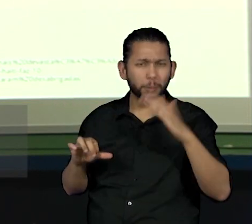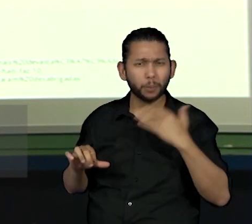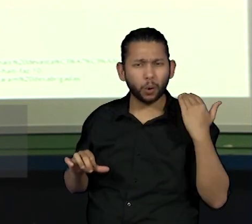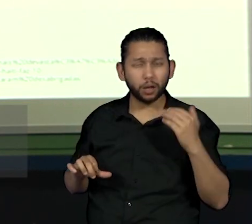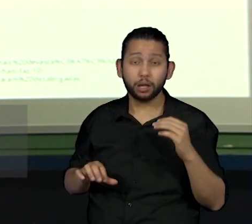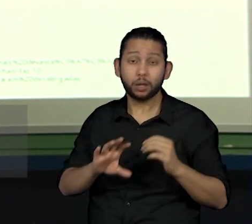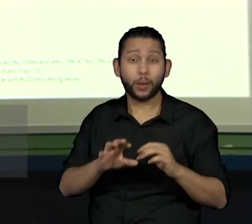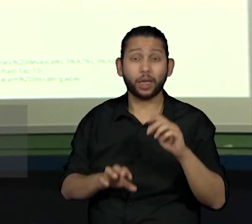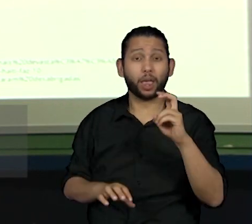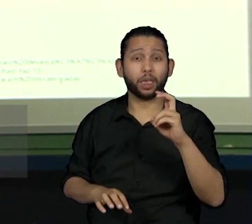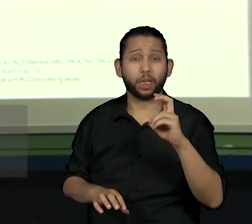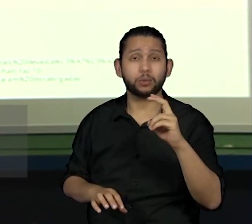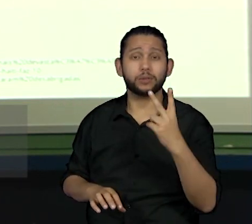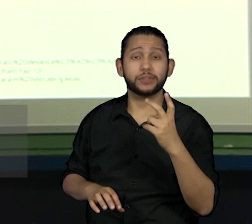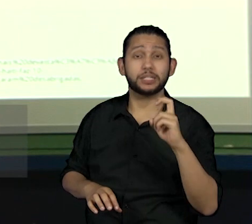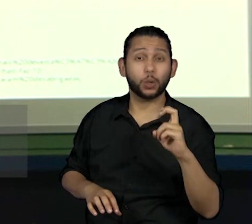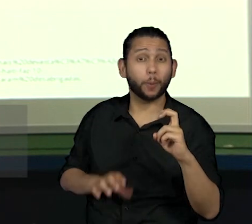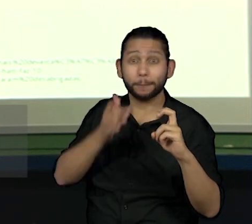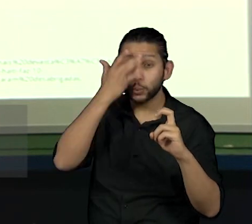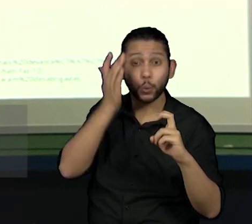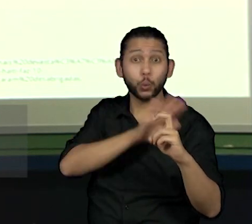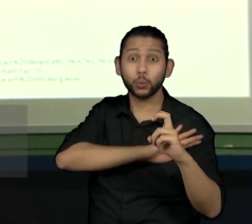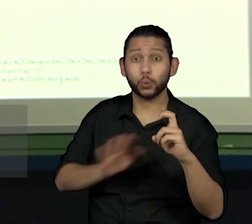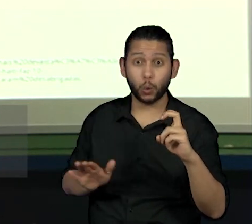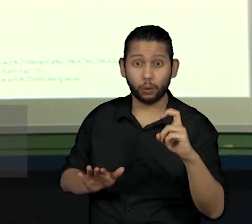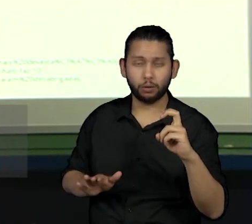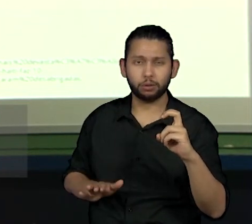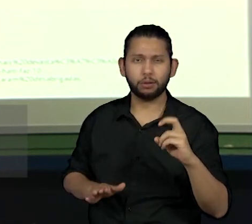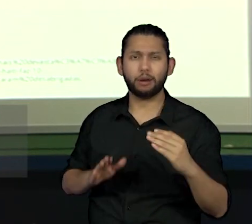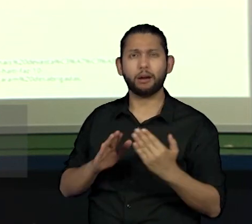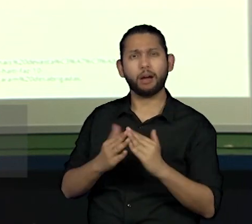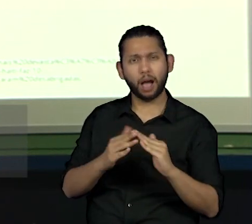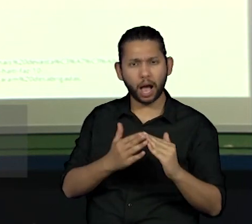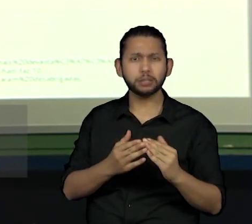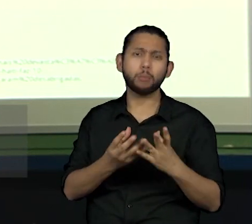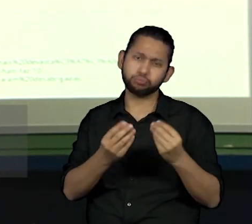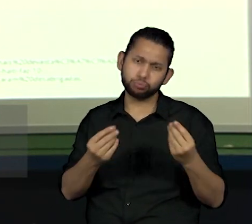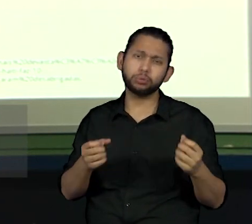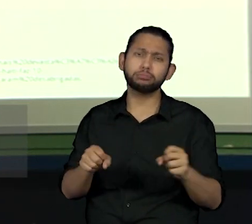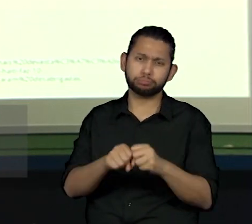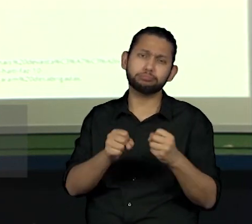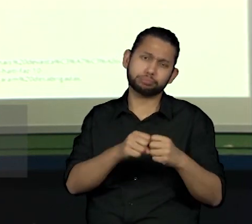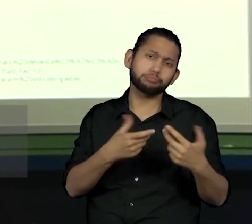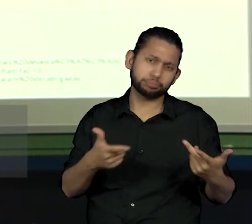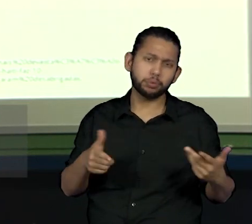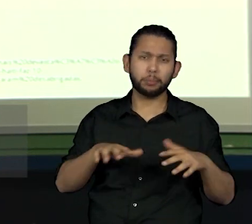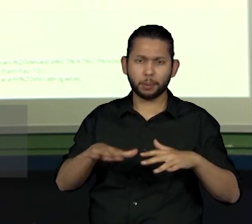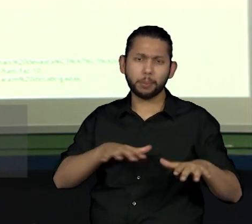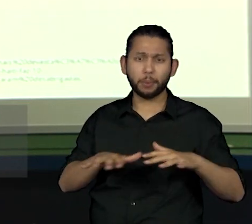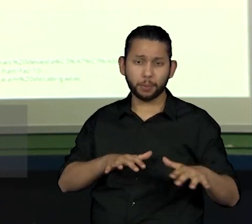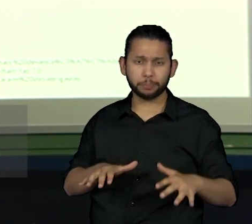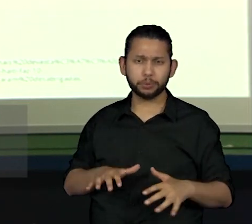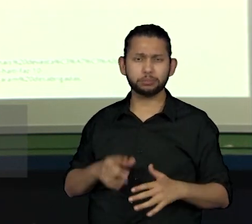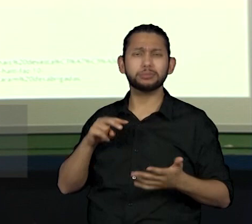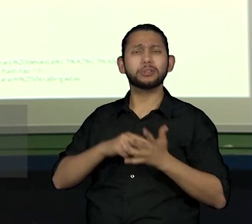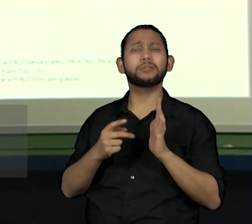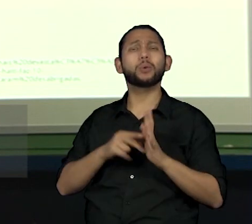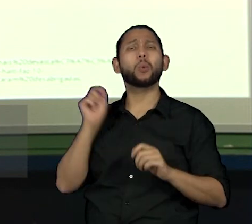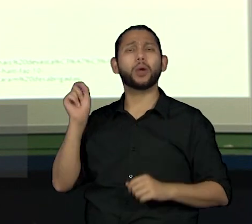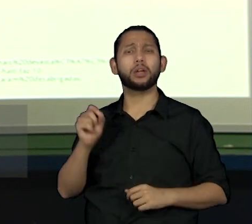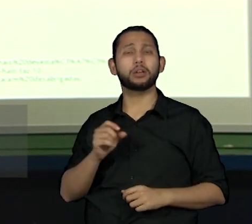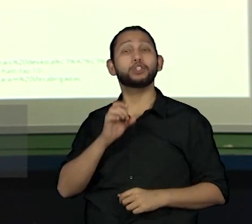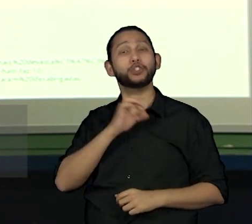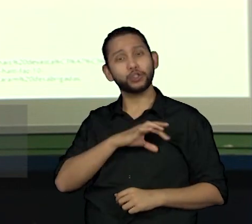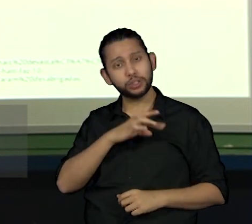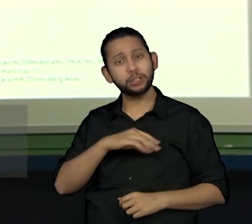baixa, 525. Teve um número alto de residências danificadas, mas o que isso quer dizer? Que o Chile tem